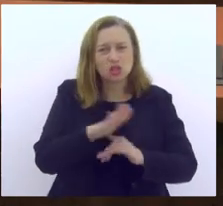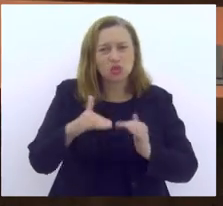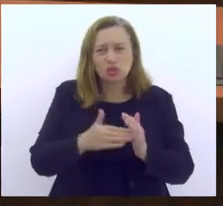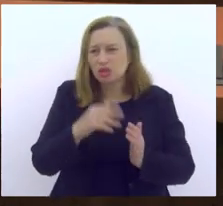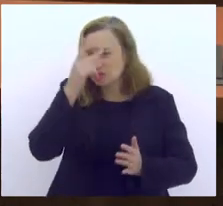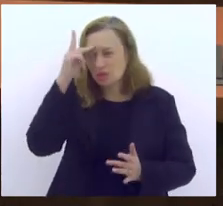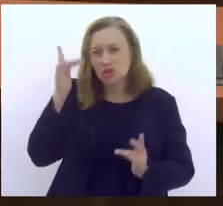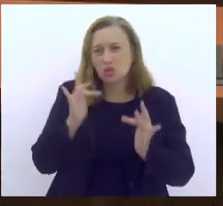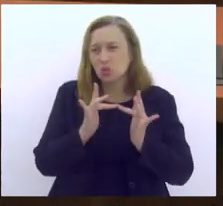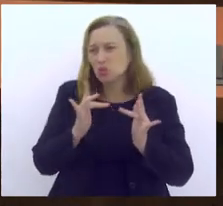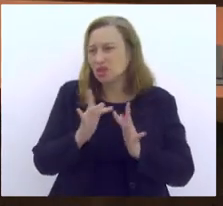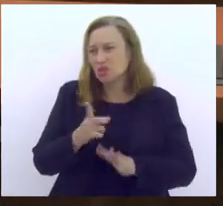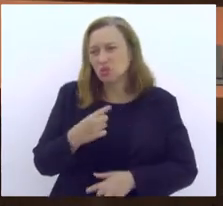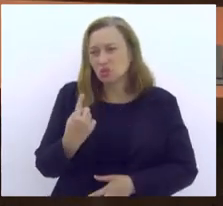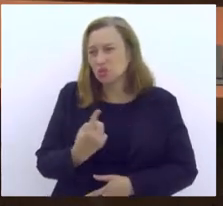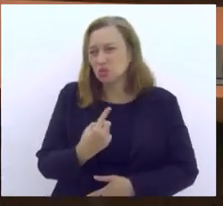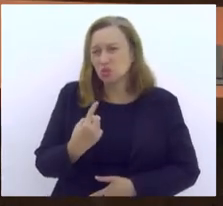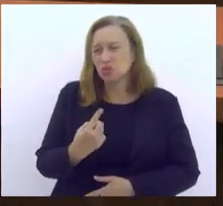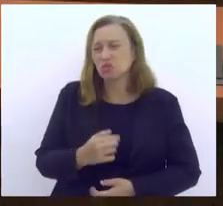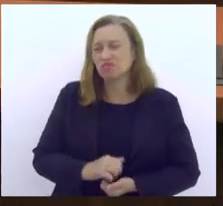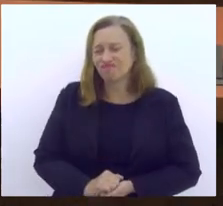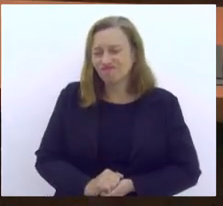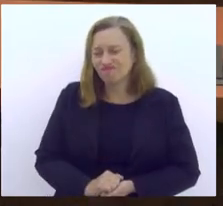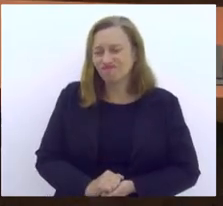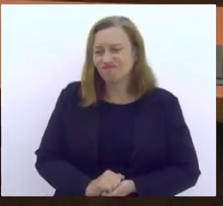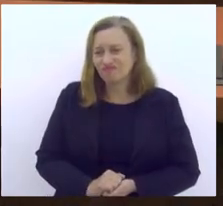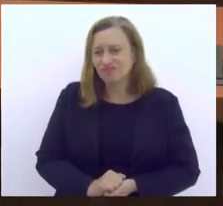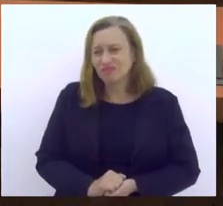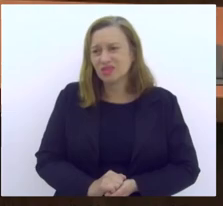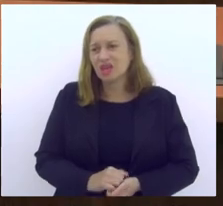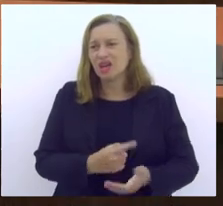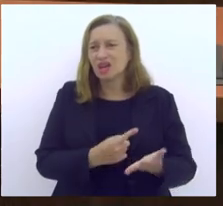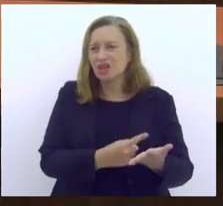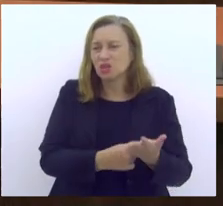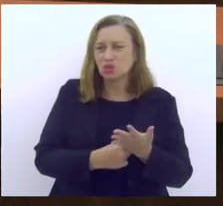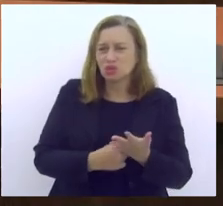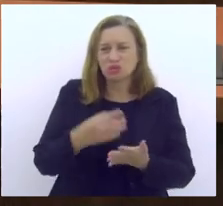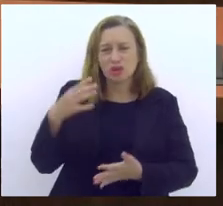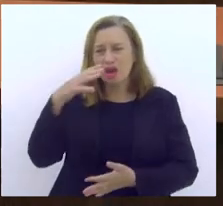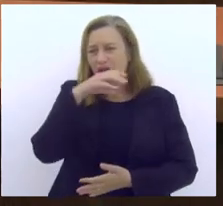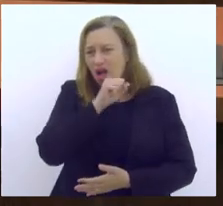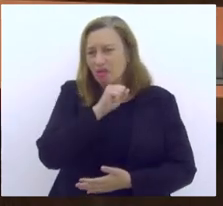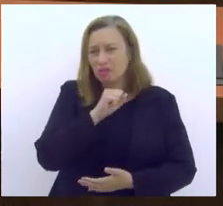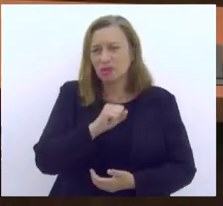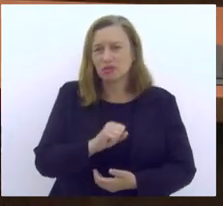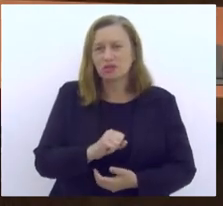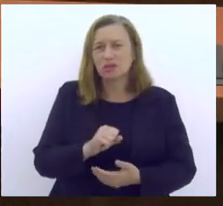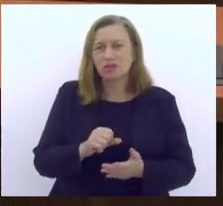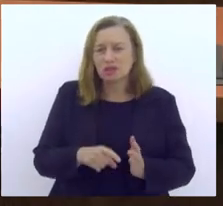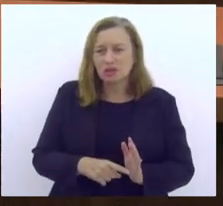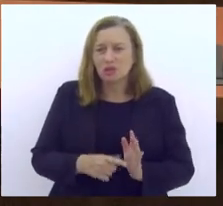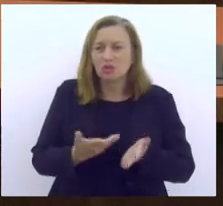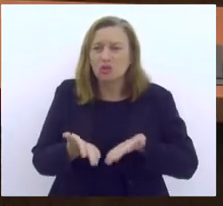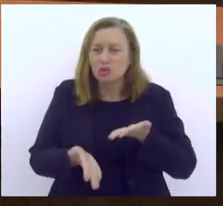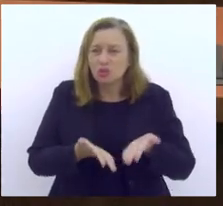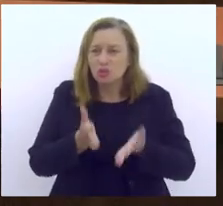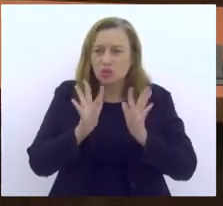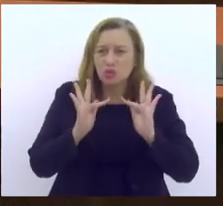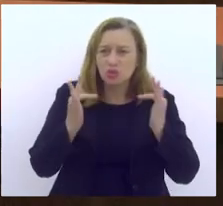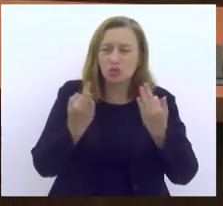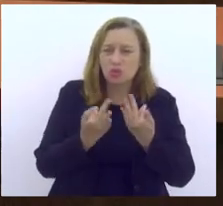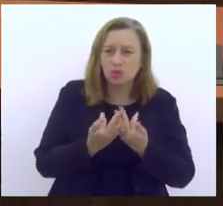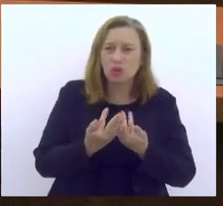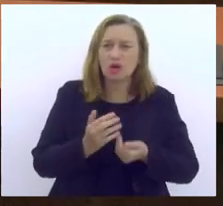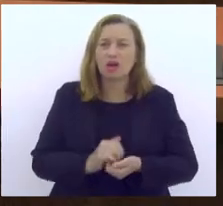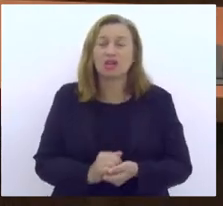tiveram contato conosco e prontamente buscaram ajuda para acolher a família e tentar resolver as situações